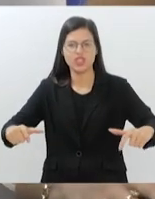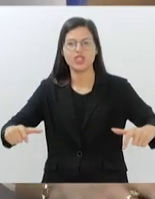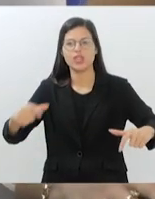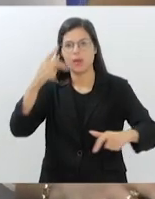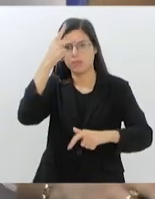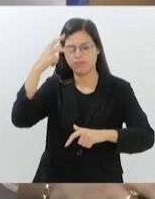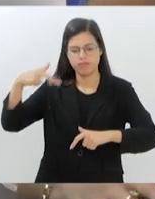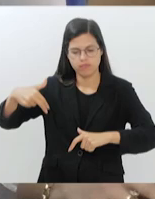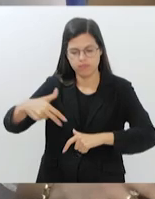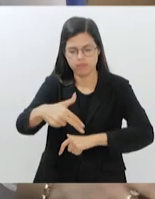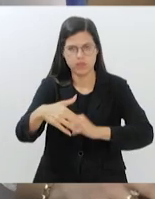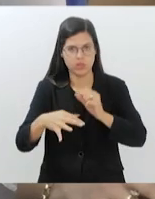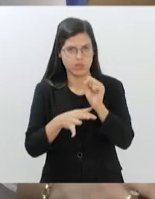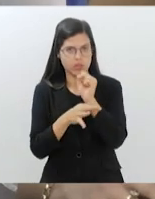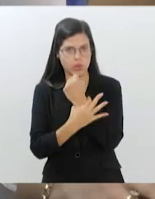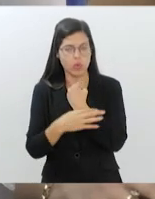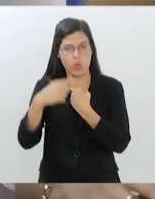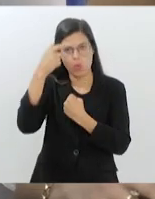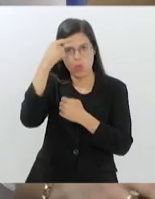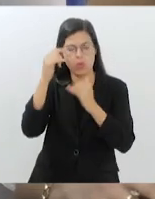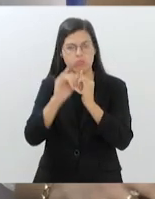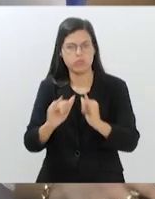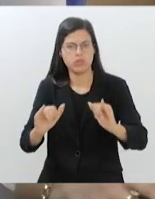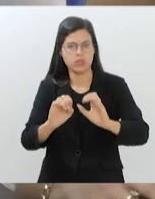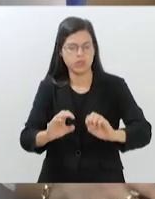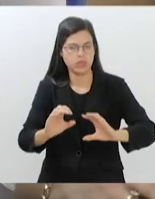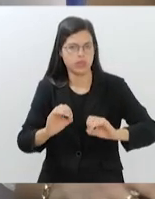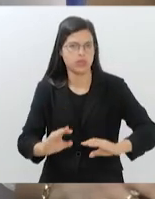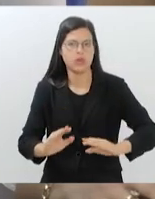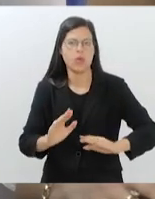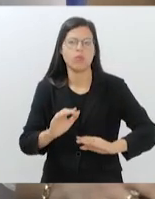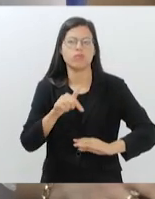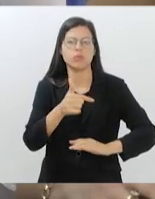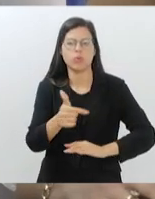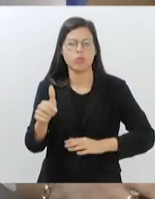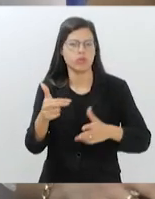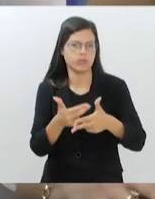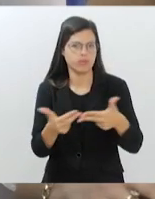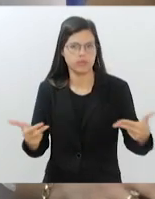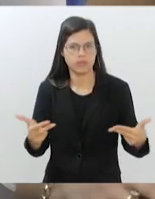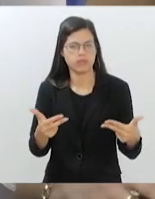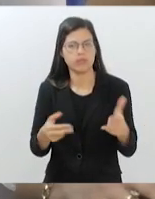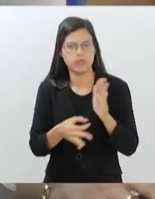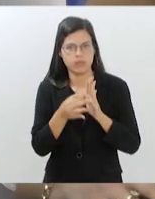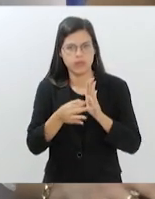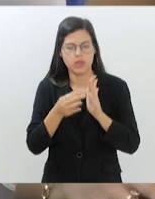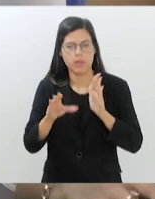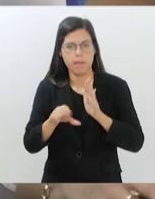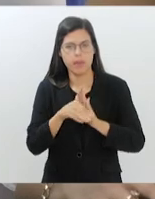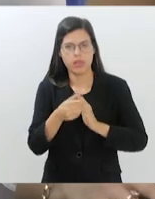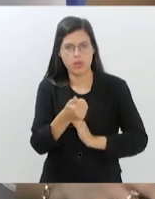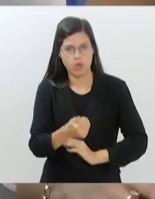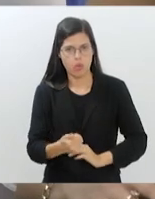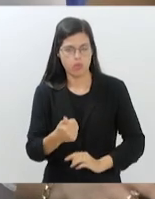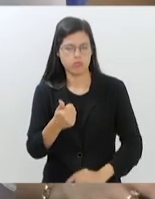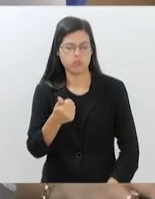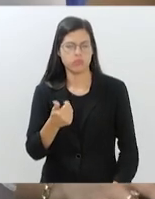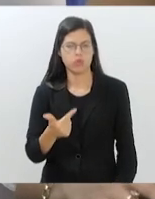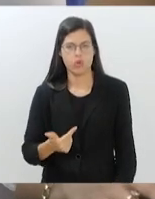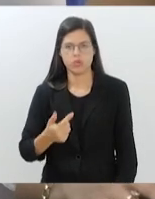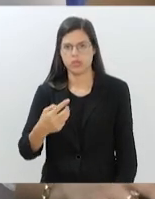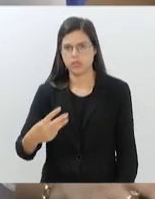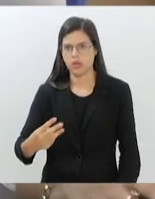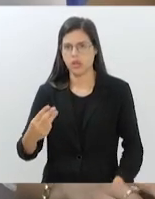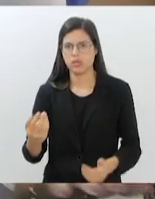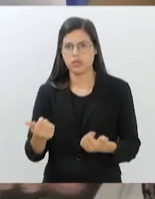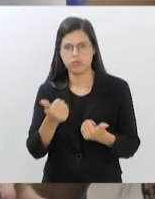conscientização dos pedestres e motoristas e da outras providências o parecer favorável às emendas números 1 2 e 3 se concluindo